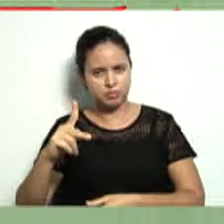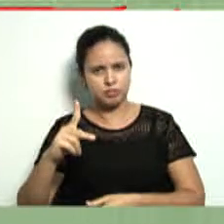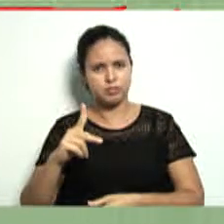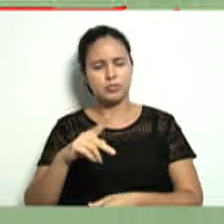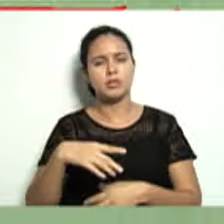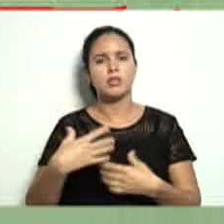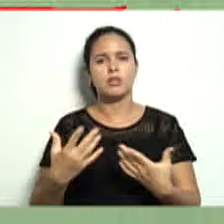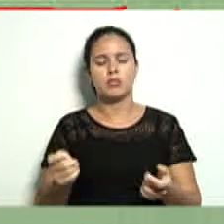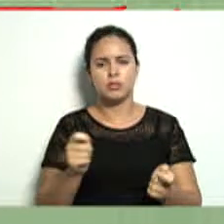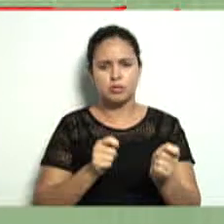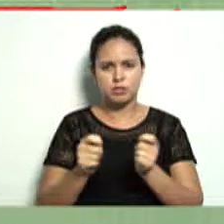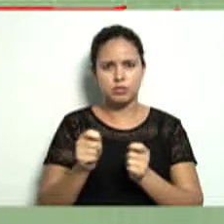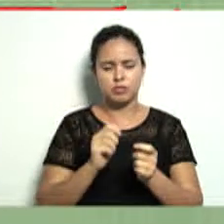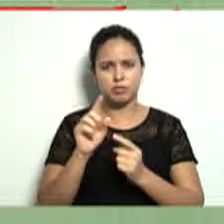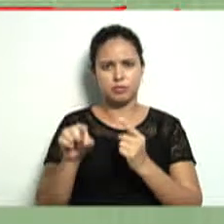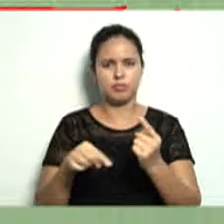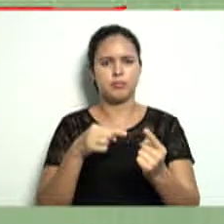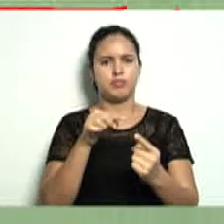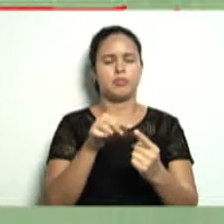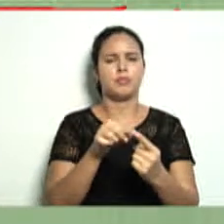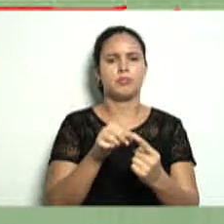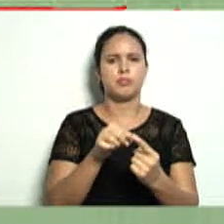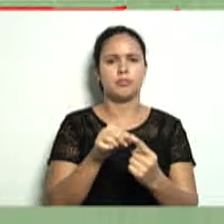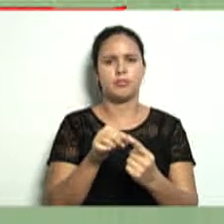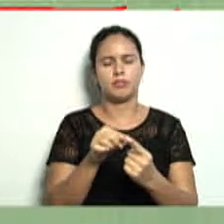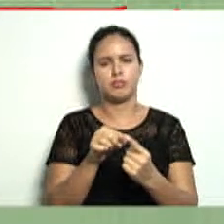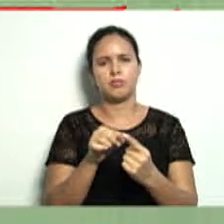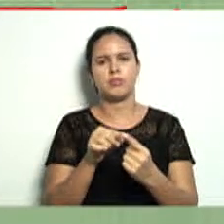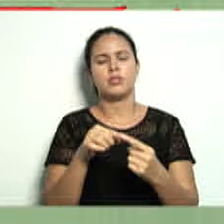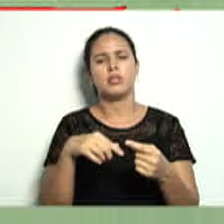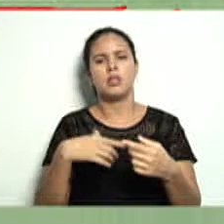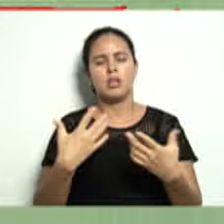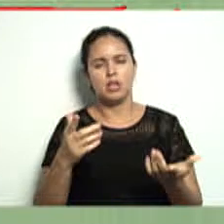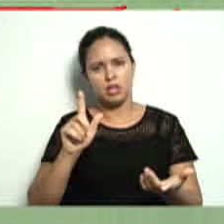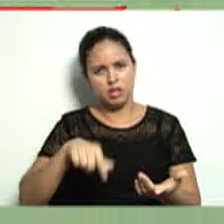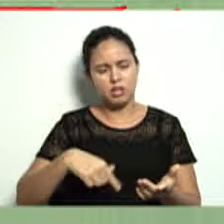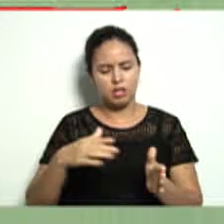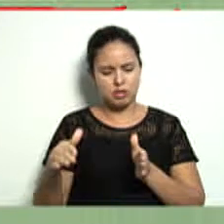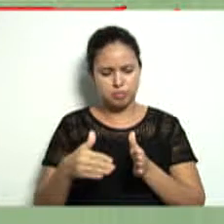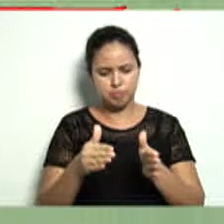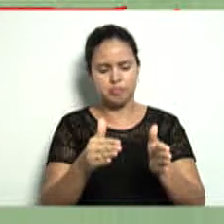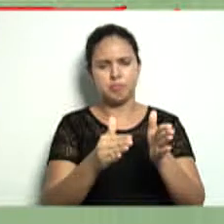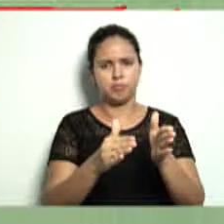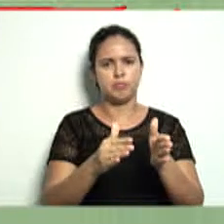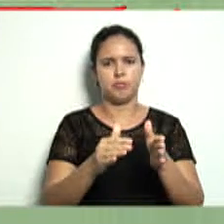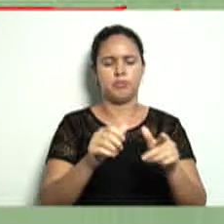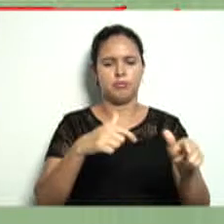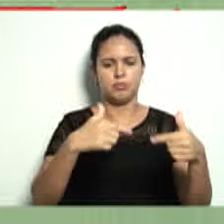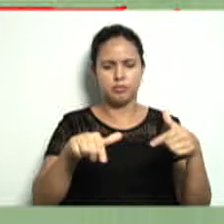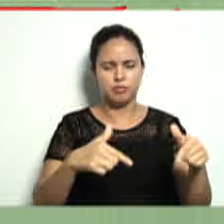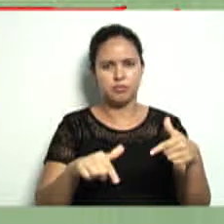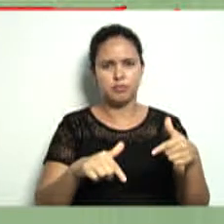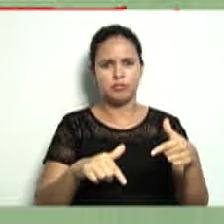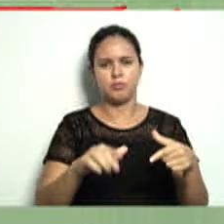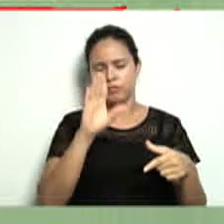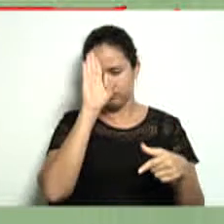como esse objetivo realmente de alinhar todas as ações e